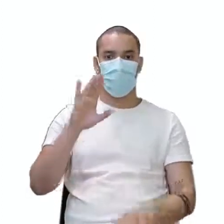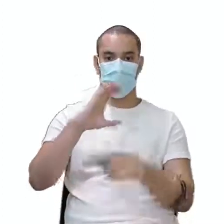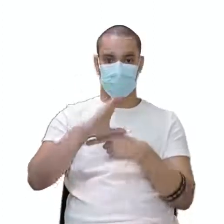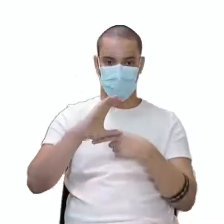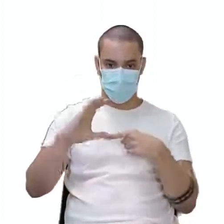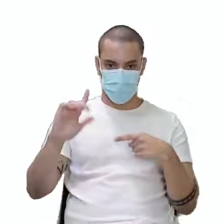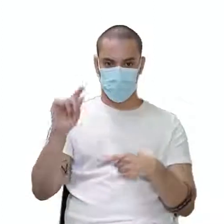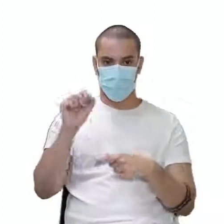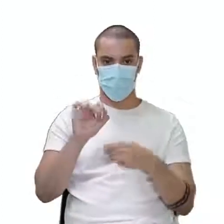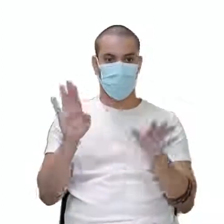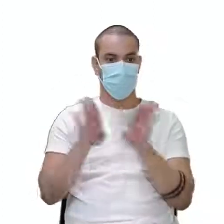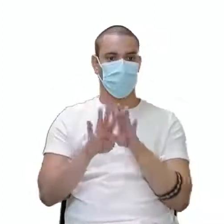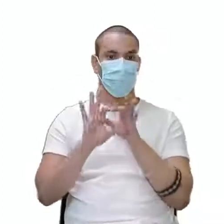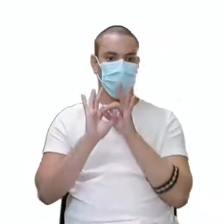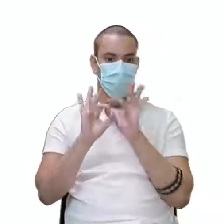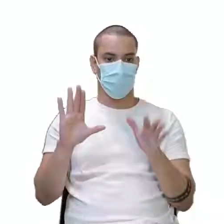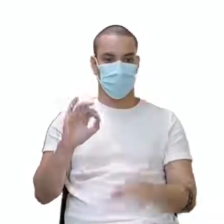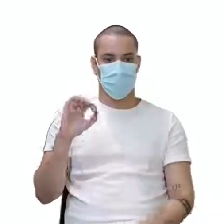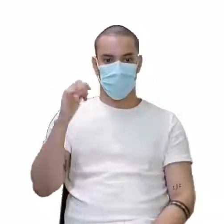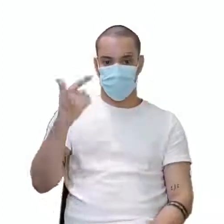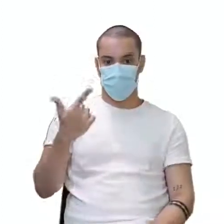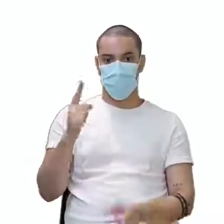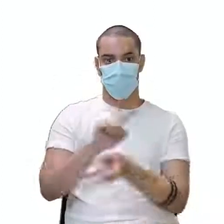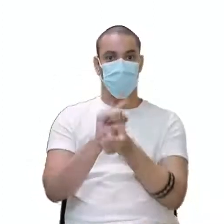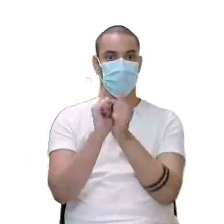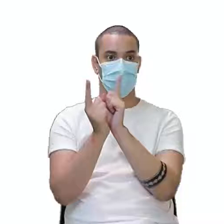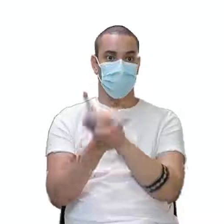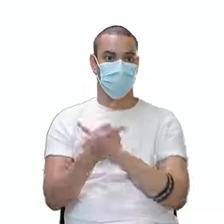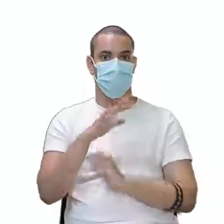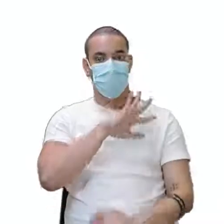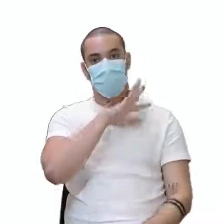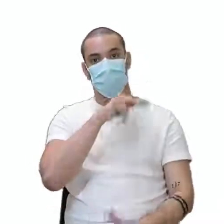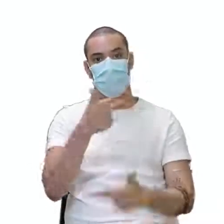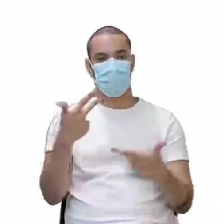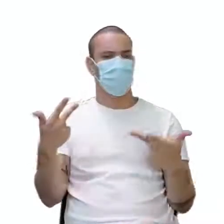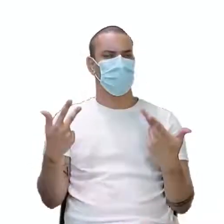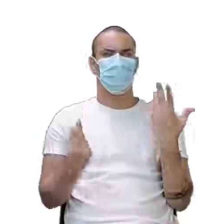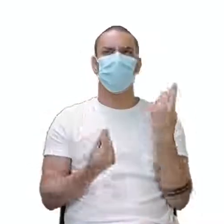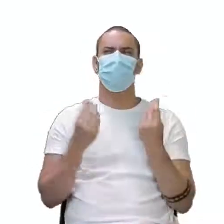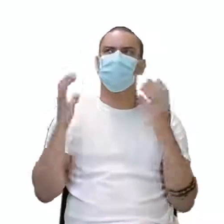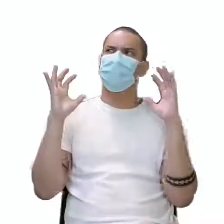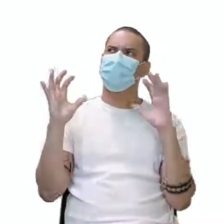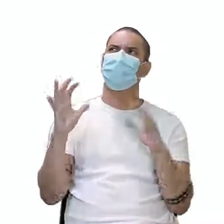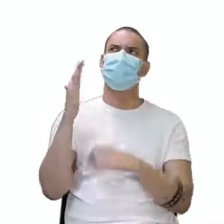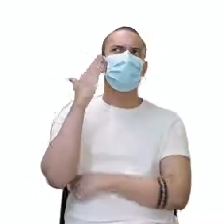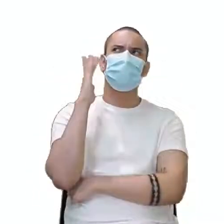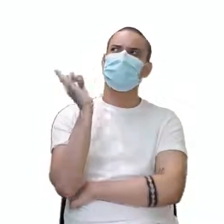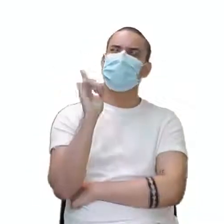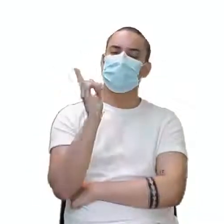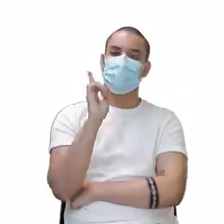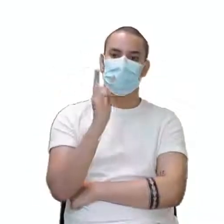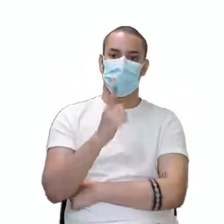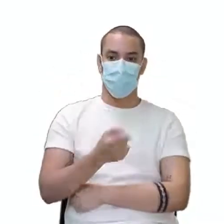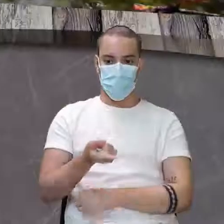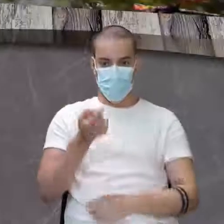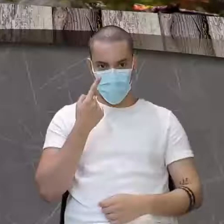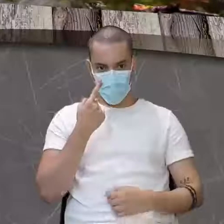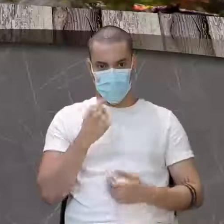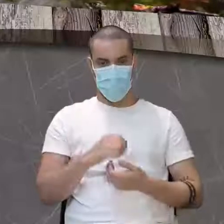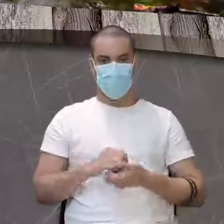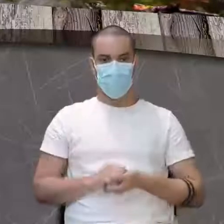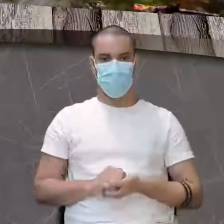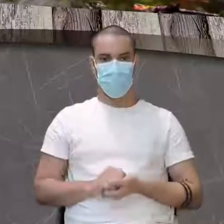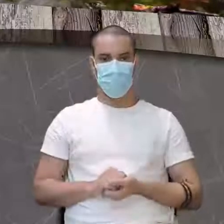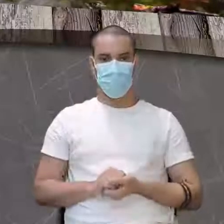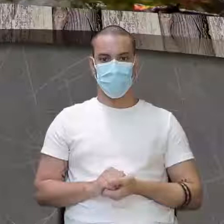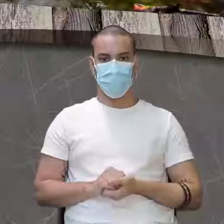carbônico e liberam oxigênio, ao contrário dos animais. Como assim, professora? Eu já não entendi, foi nada. Olha aqui para mim.